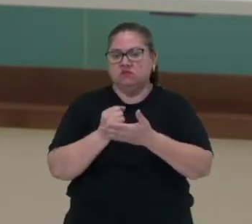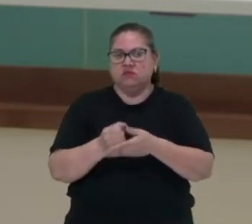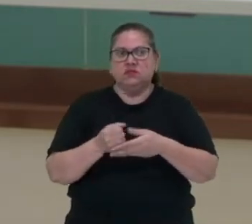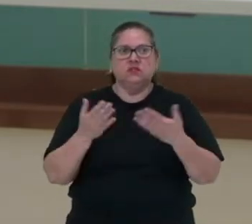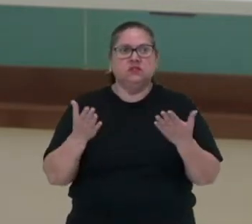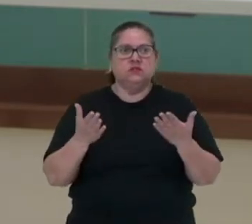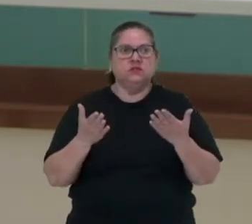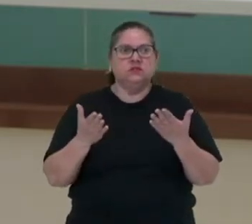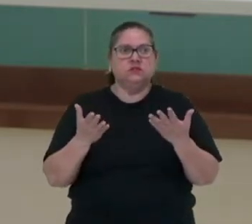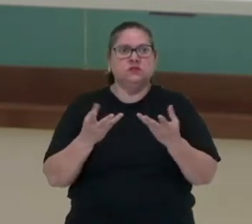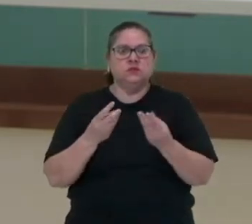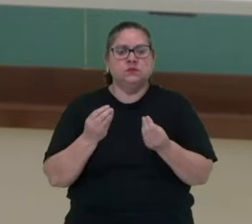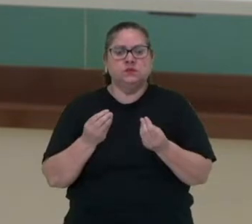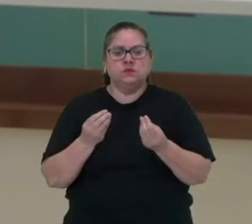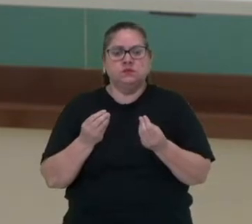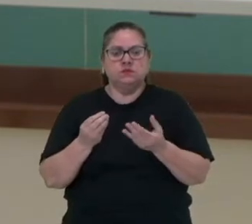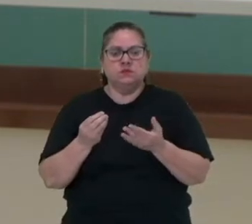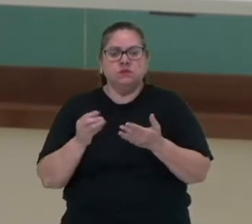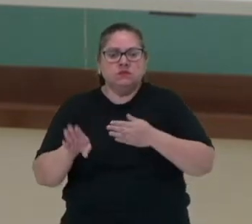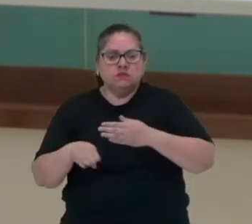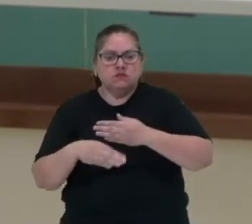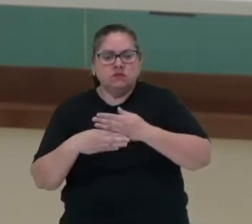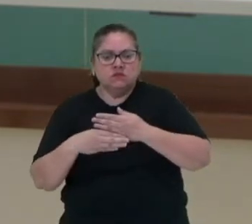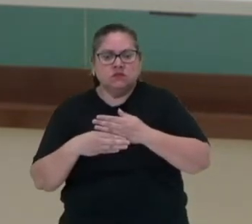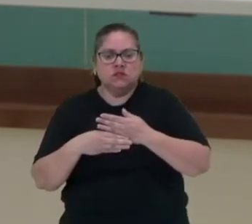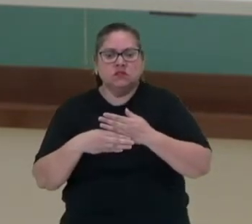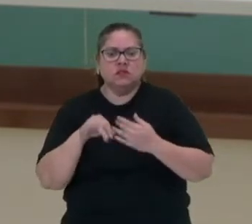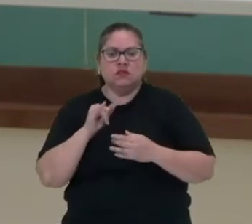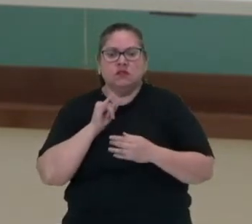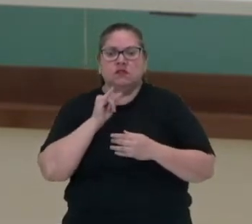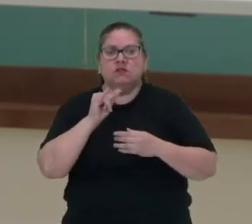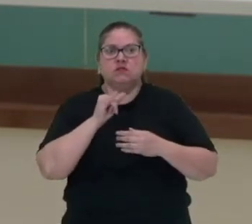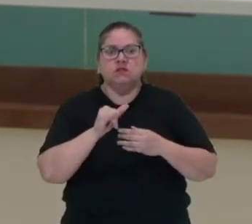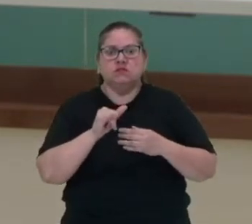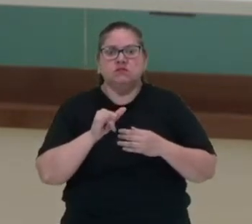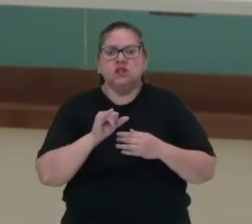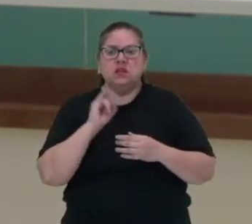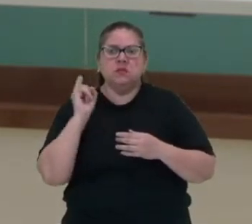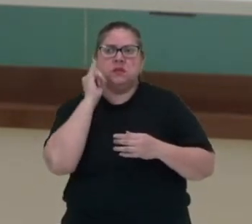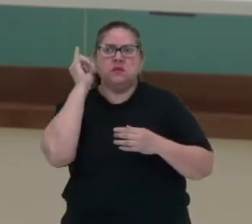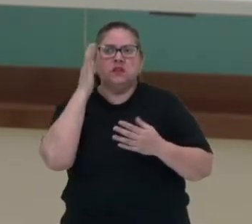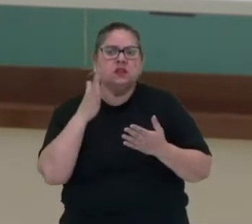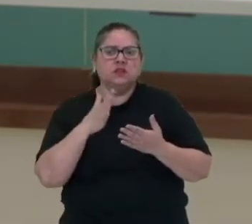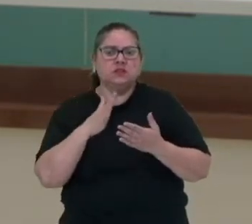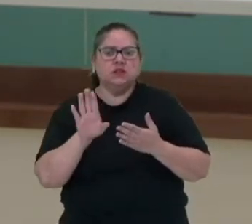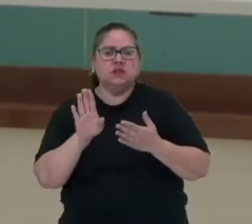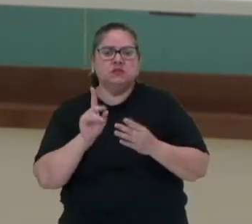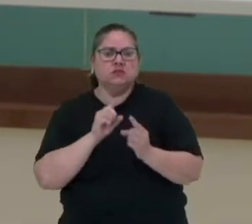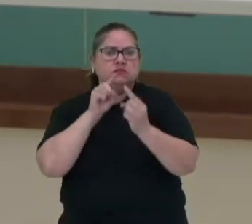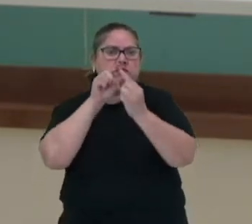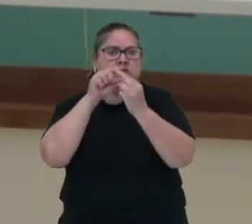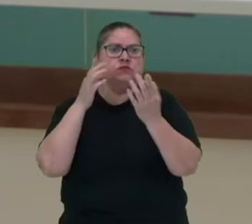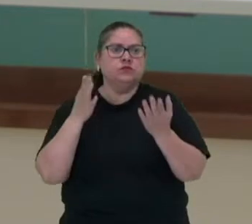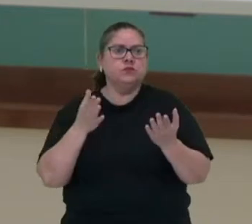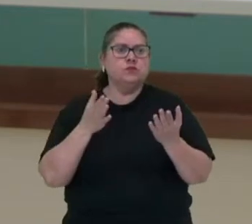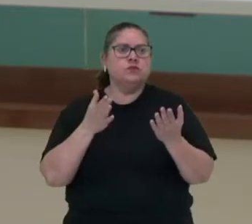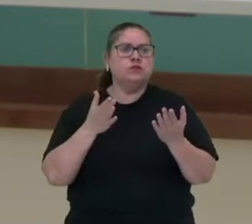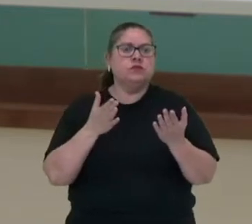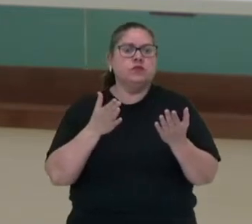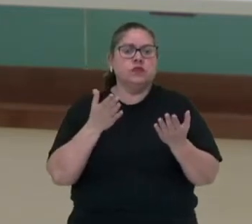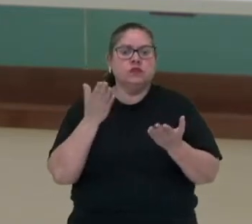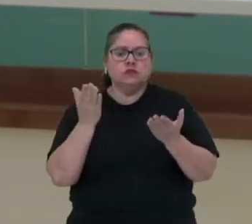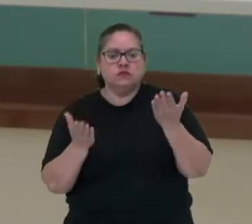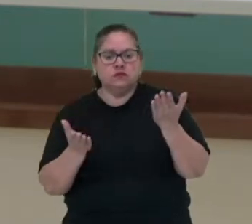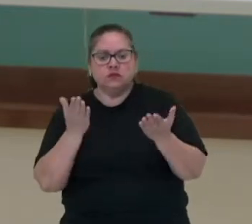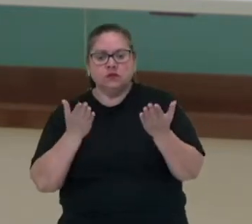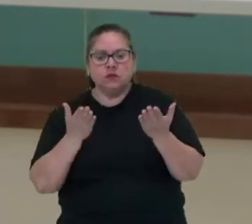o seu tema, e suprima informações supérfluas, aquelas coisas que não são tão necessárias para chegar no seu objetivo. Avalie